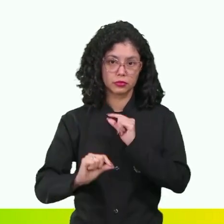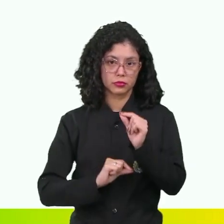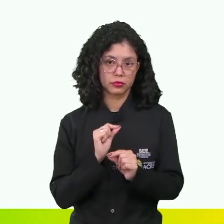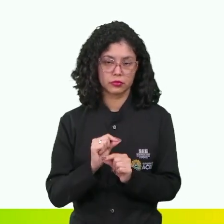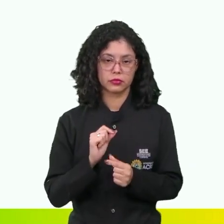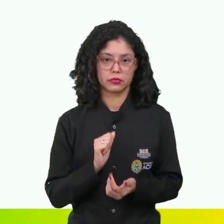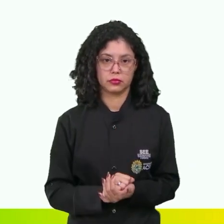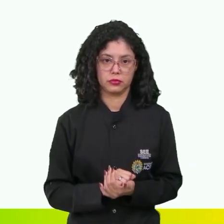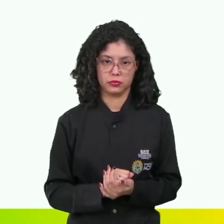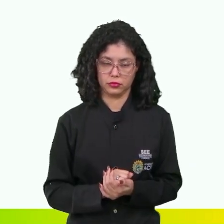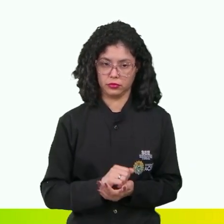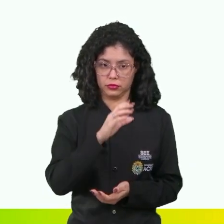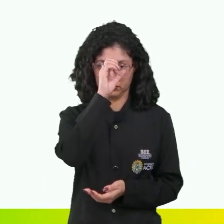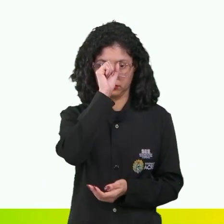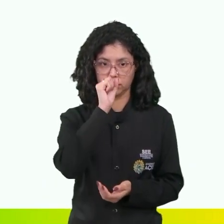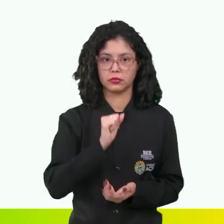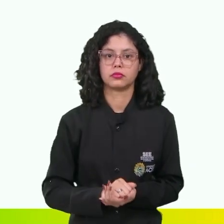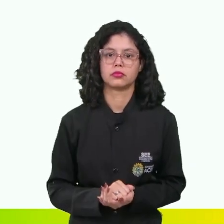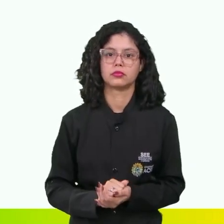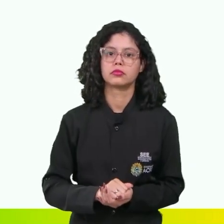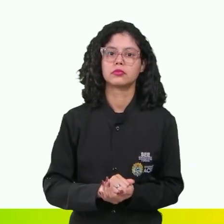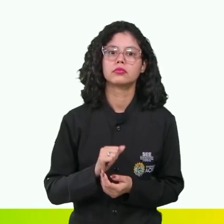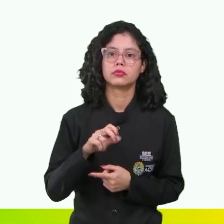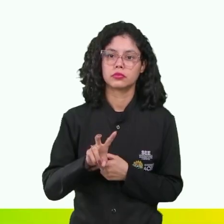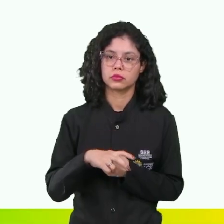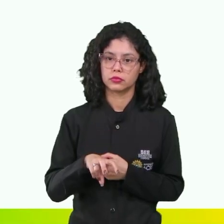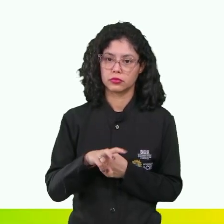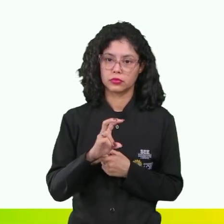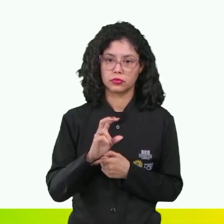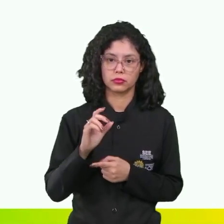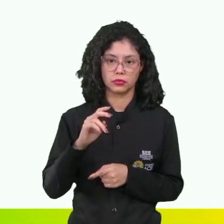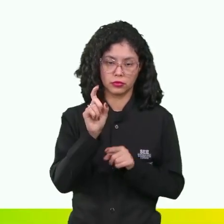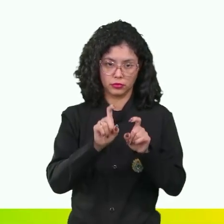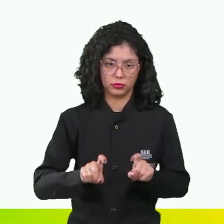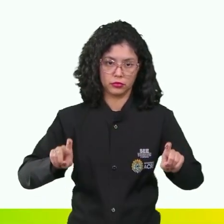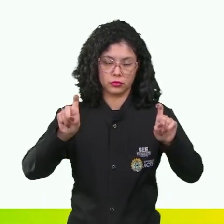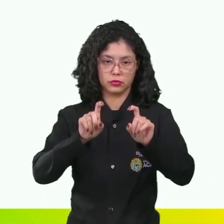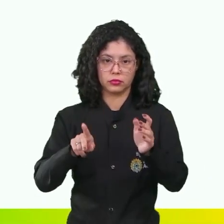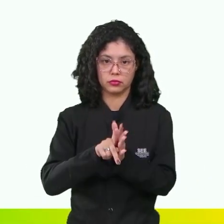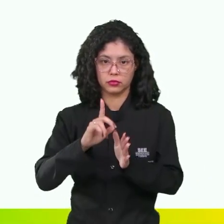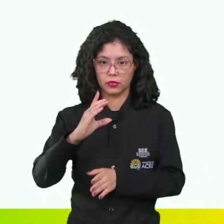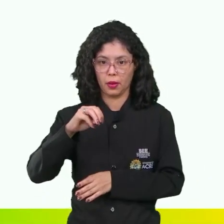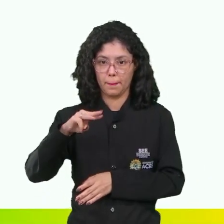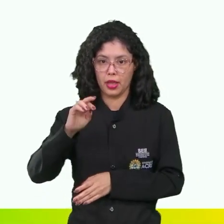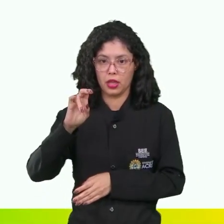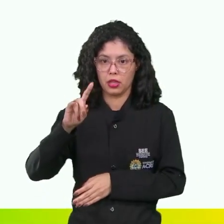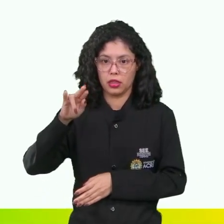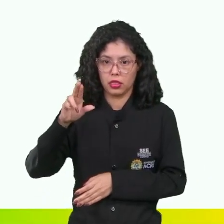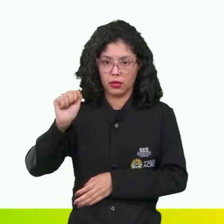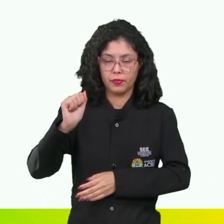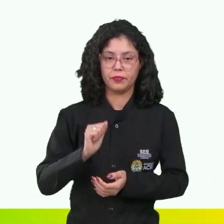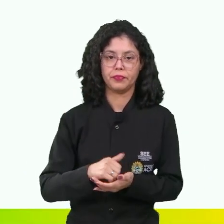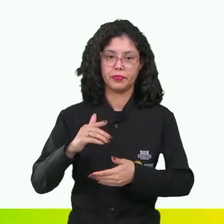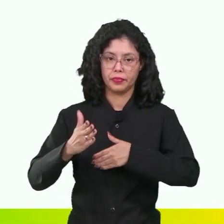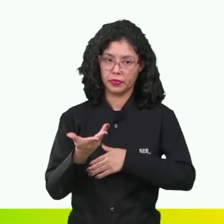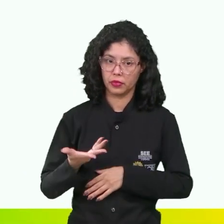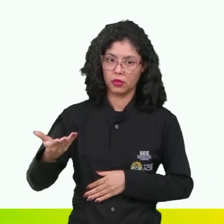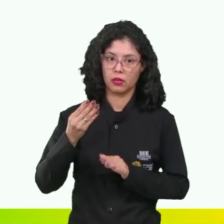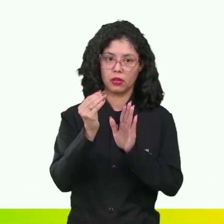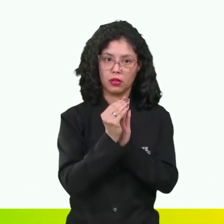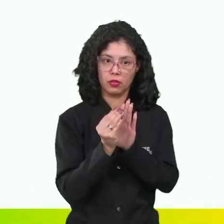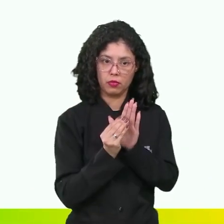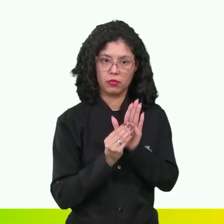do aprendizado de máquina, tá? Para melhorar as recomendações, e aí como? Com base nos